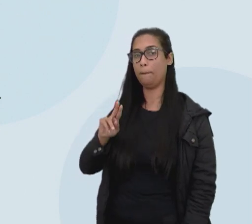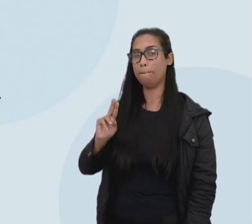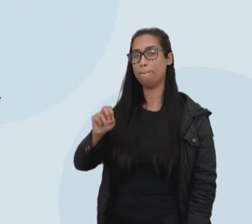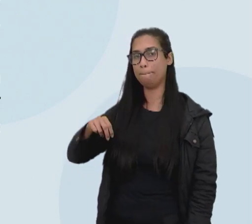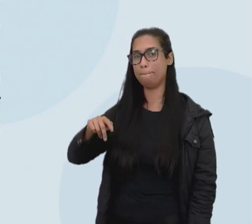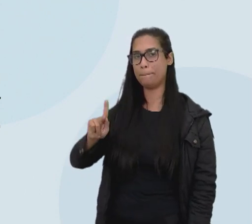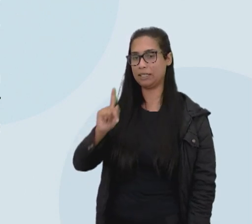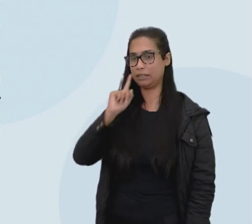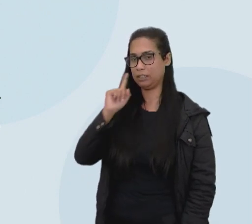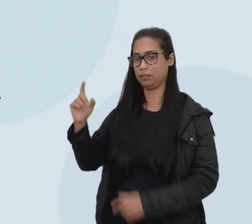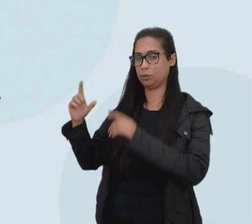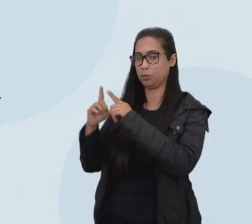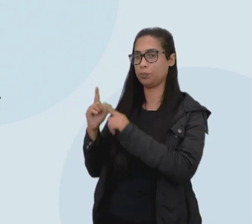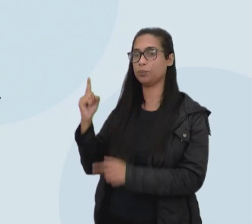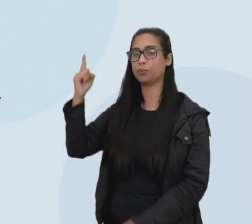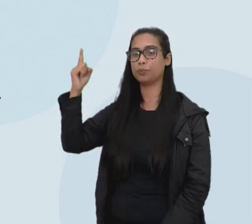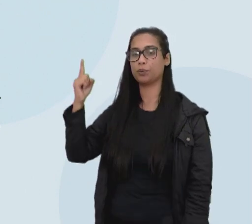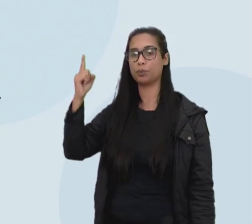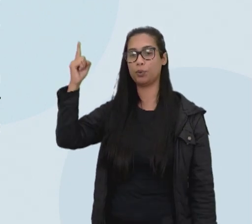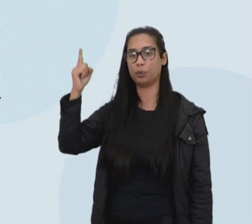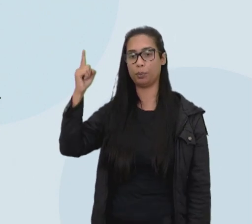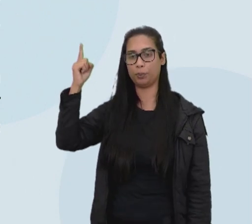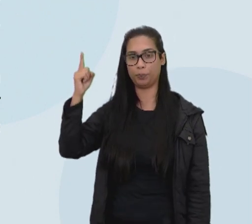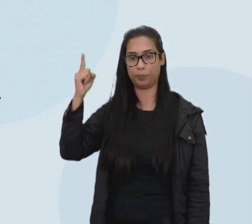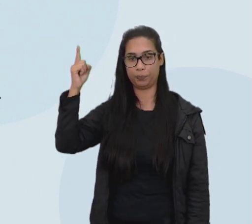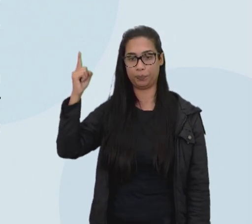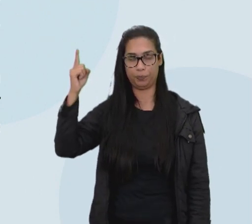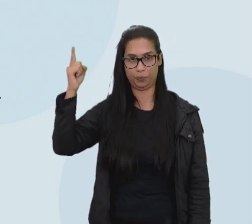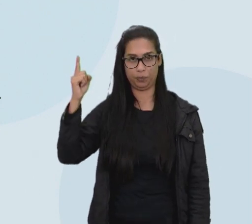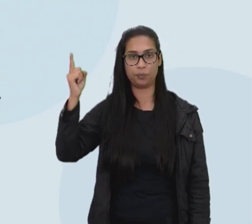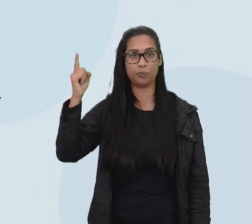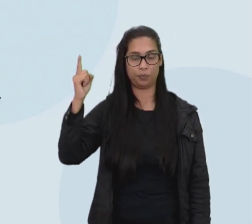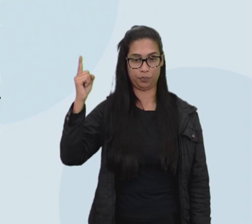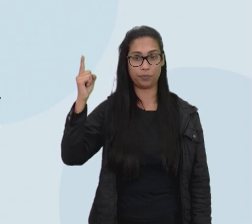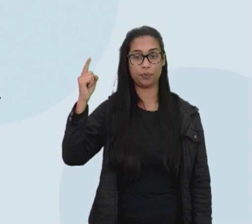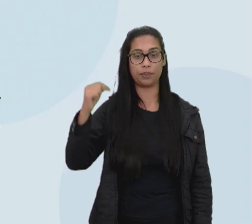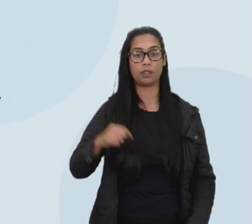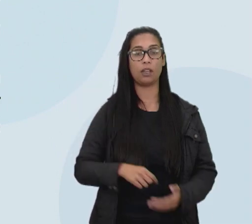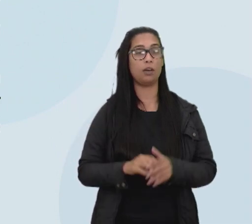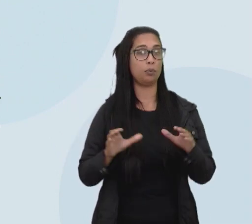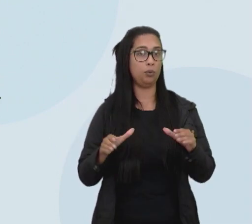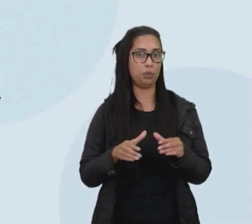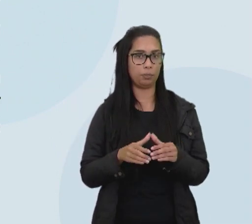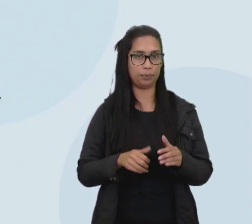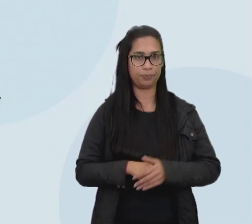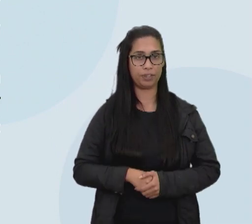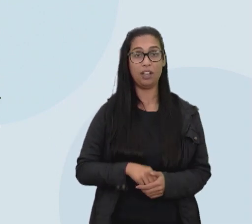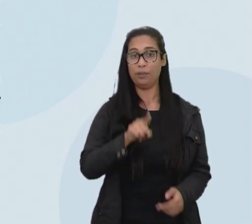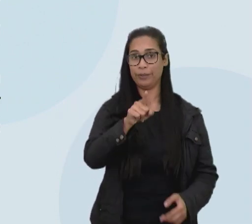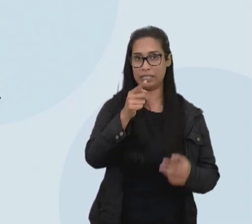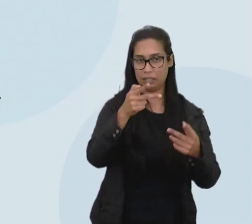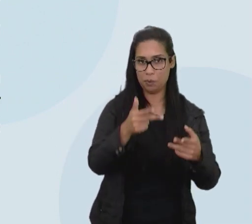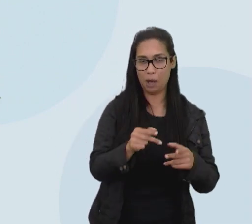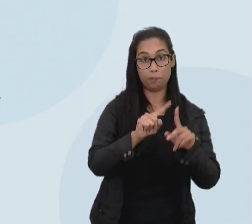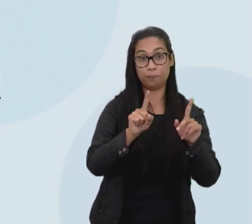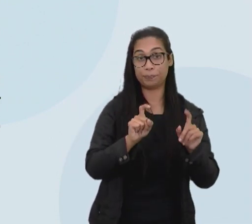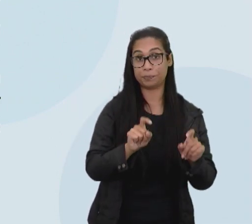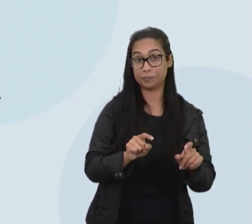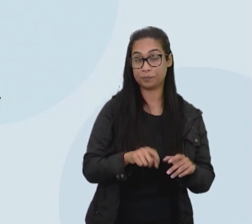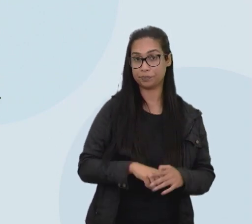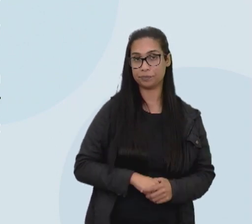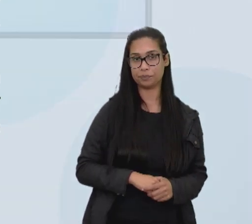tipo diferente de estigma do que quando a gente fala de estabelecidos e outsiders, mas assim, o fato de que eu não estou dentro de um